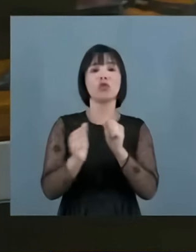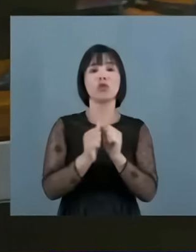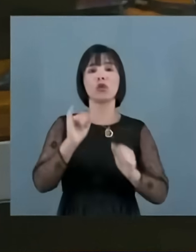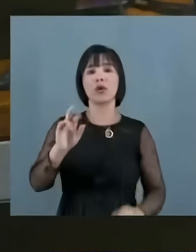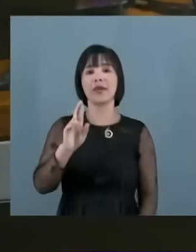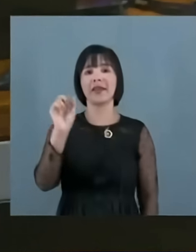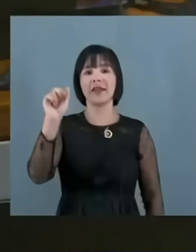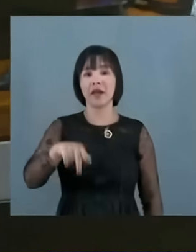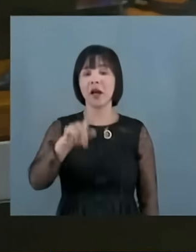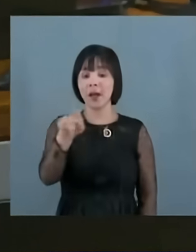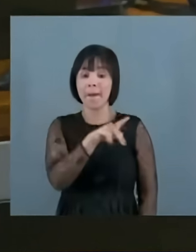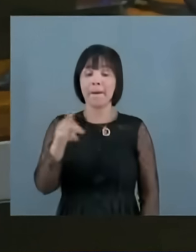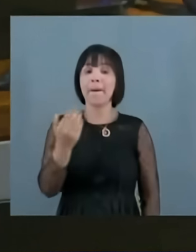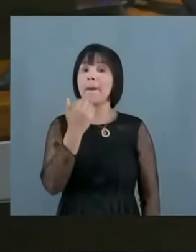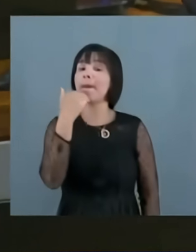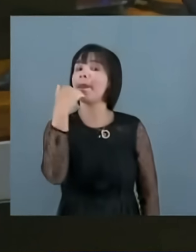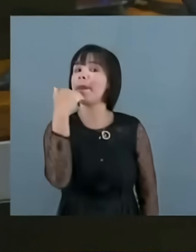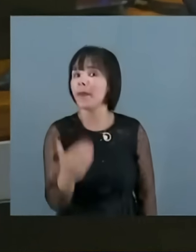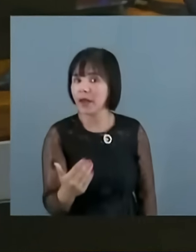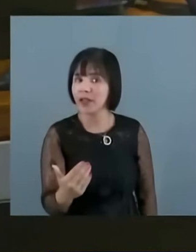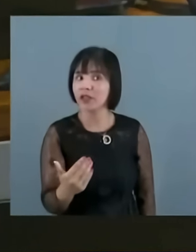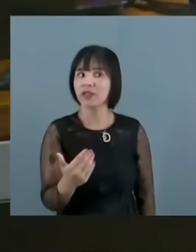pede,